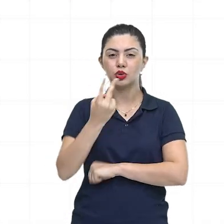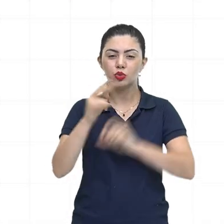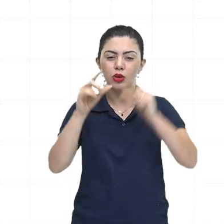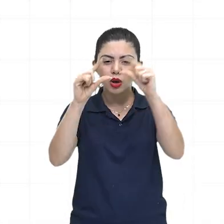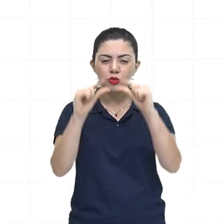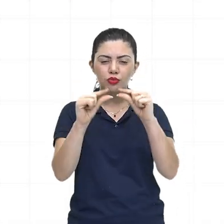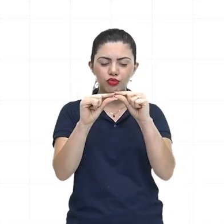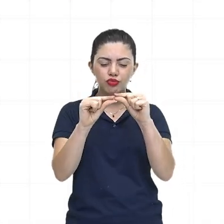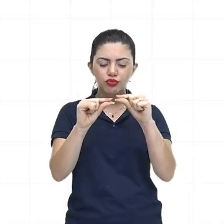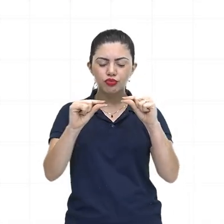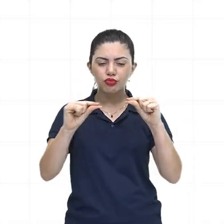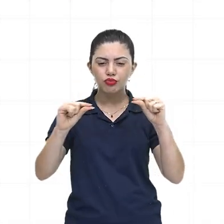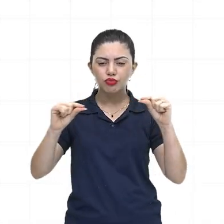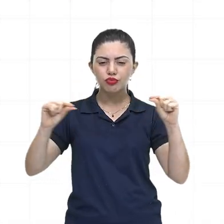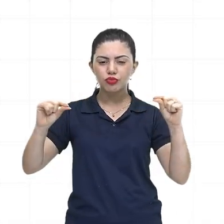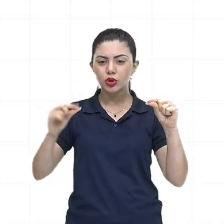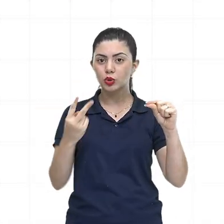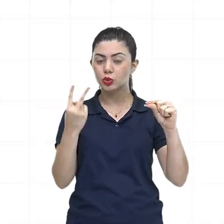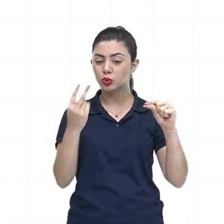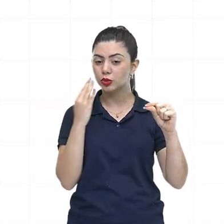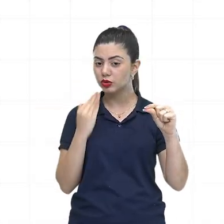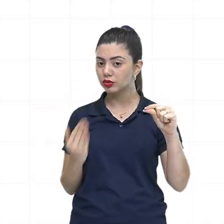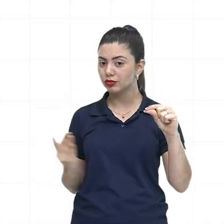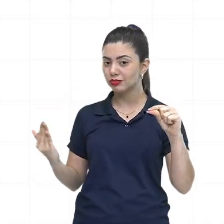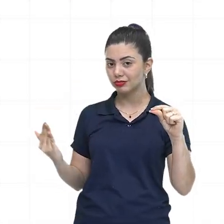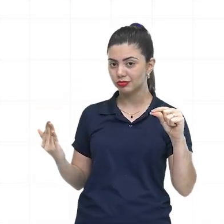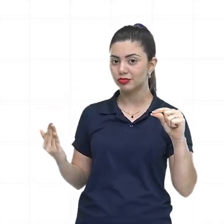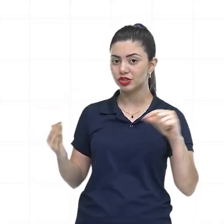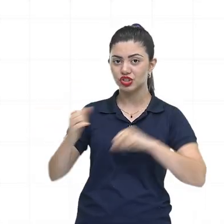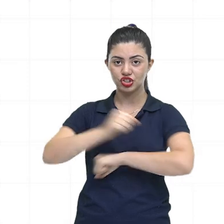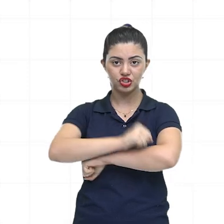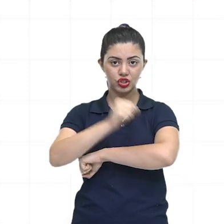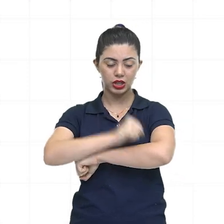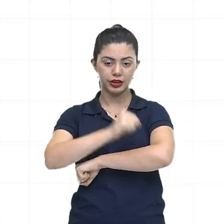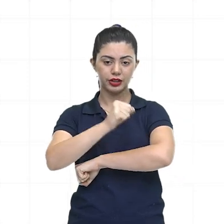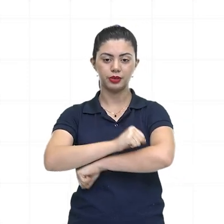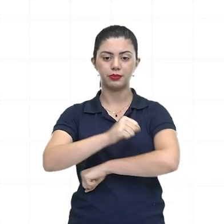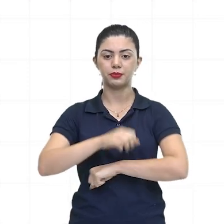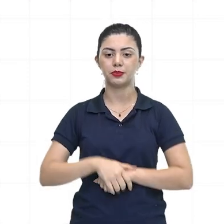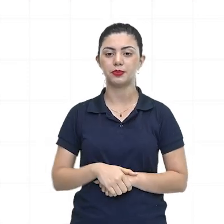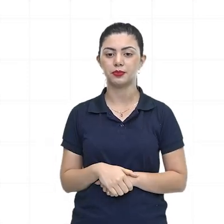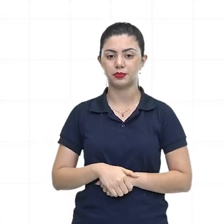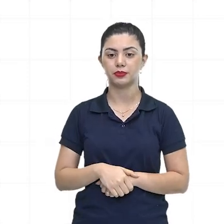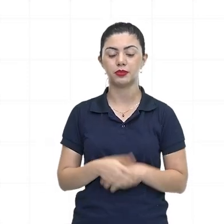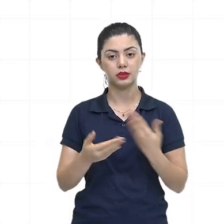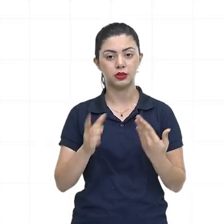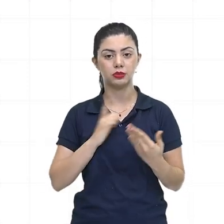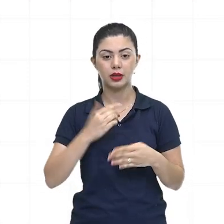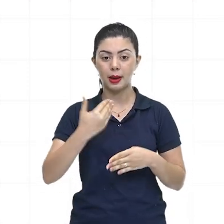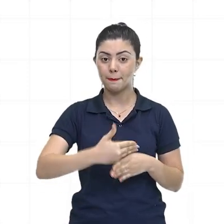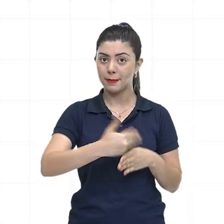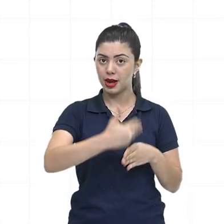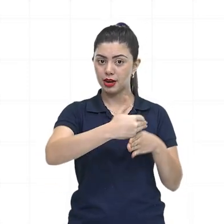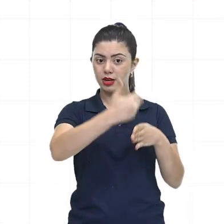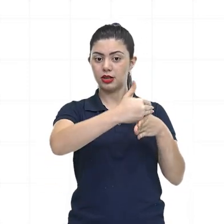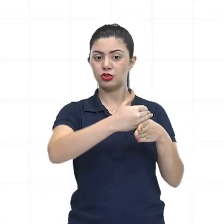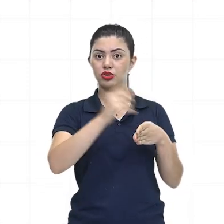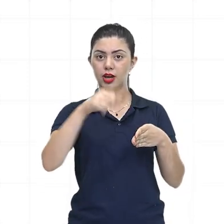Quando nós não temos esse tipo de abertura aqui, né? Aí nós temos, no caso aqui da parede, que é uma linha